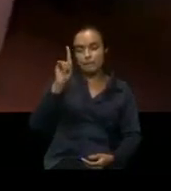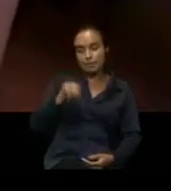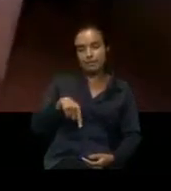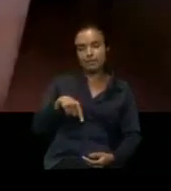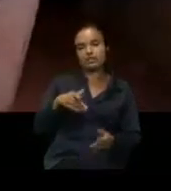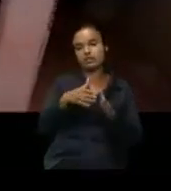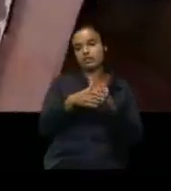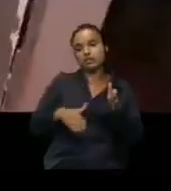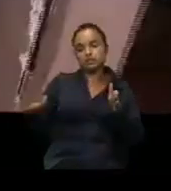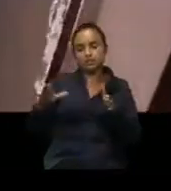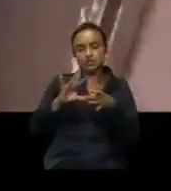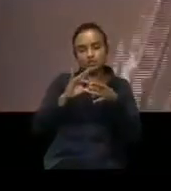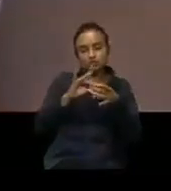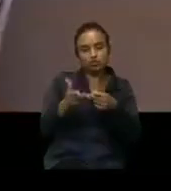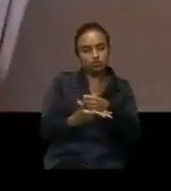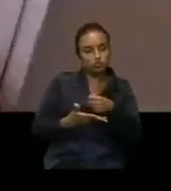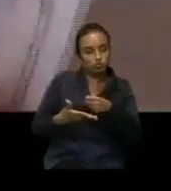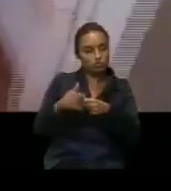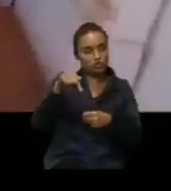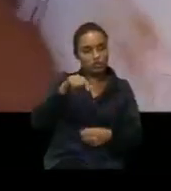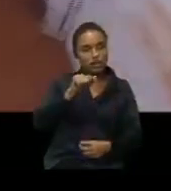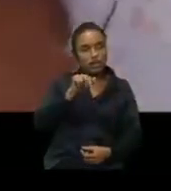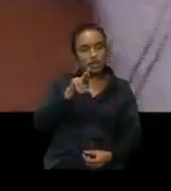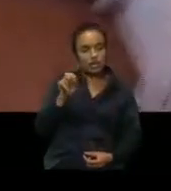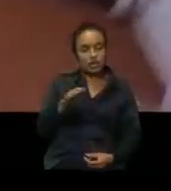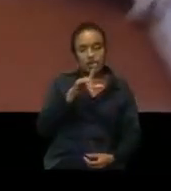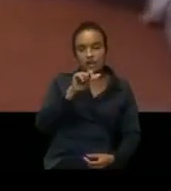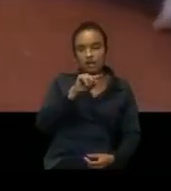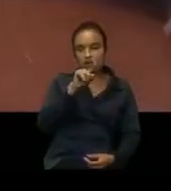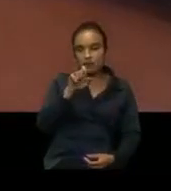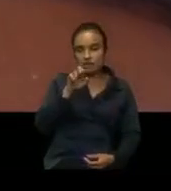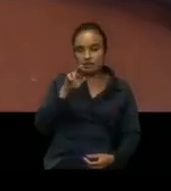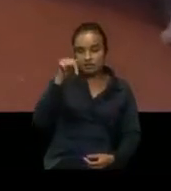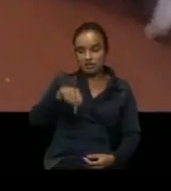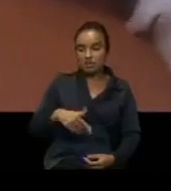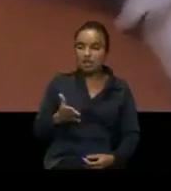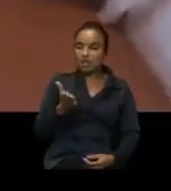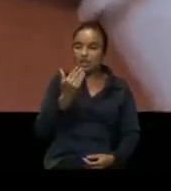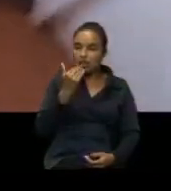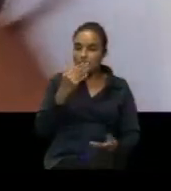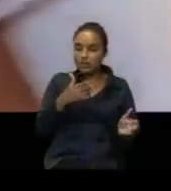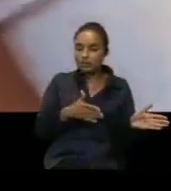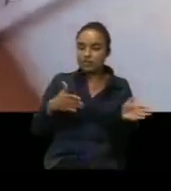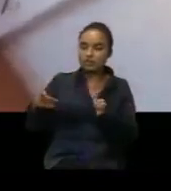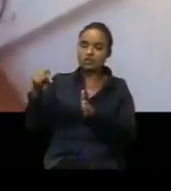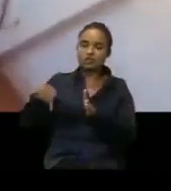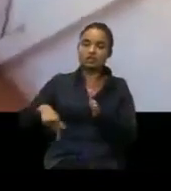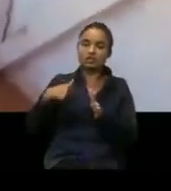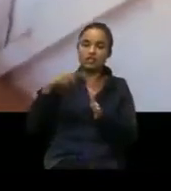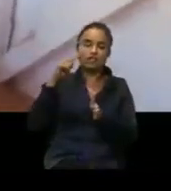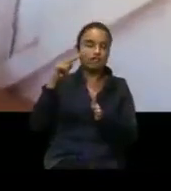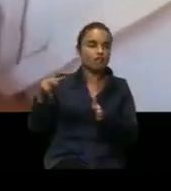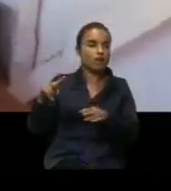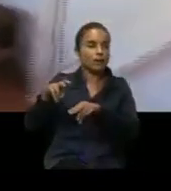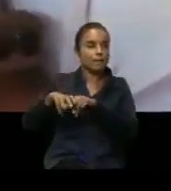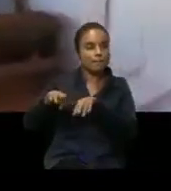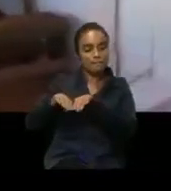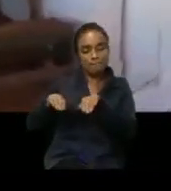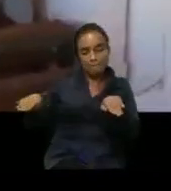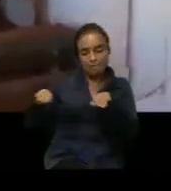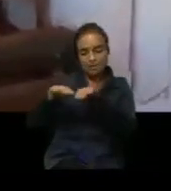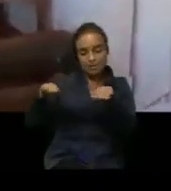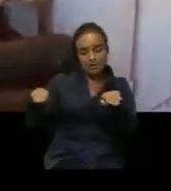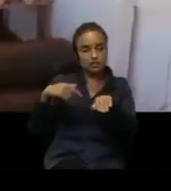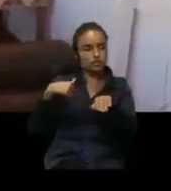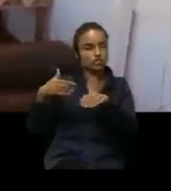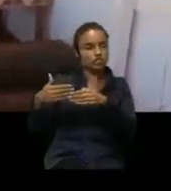é a área de lazer e a área de alimentação. Então, a gente vê os bancos, né? Alguns lá